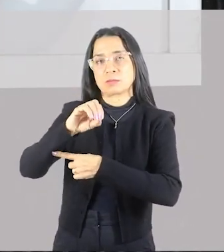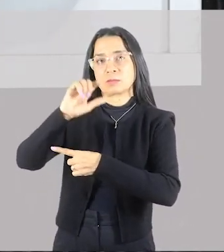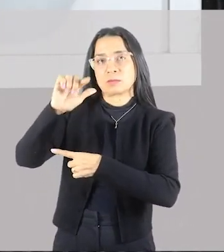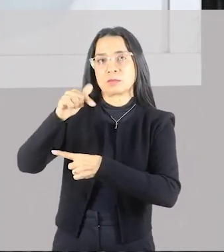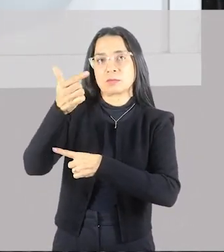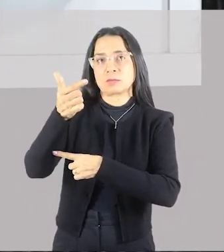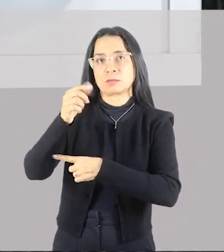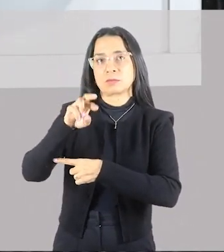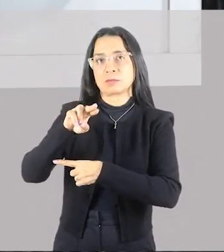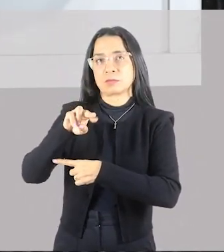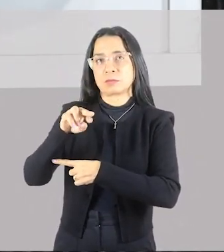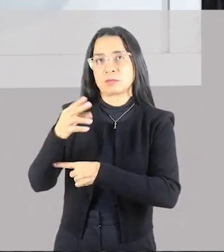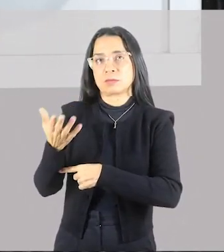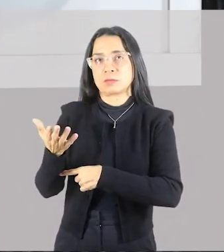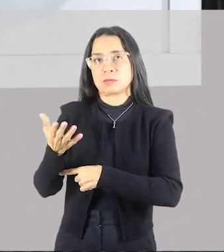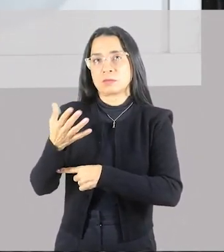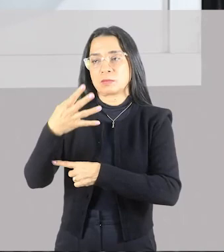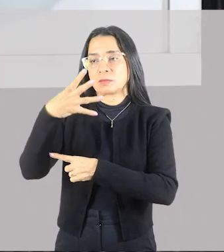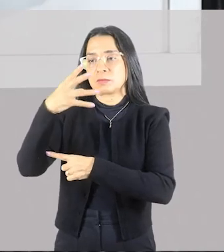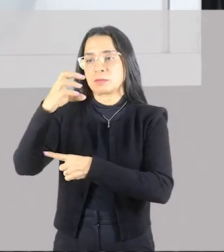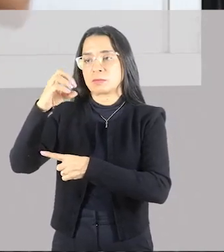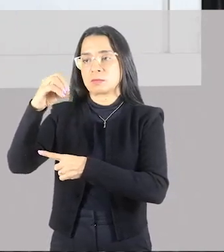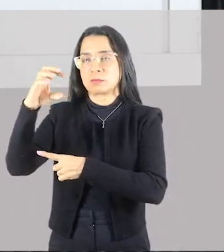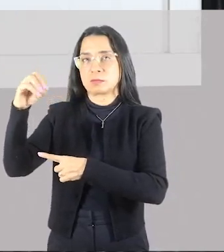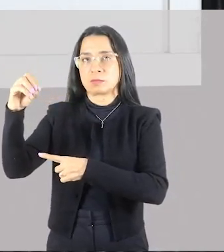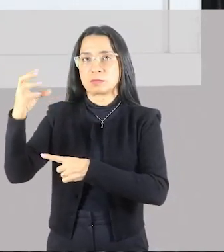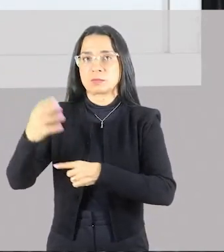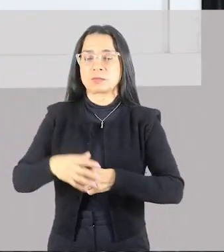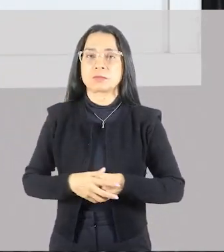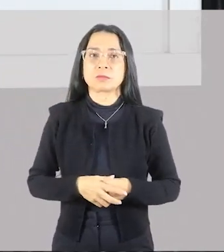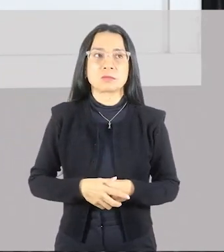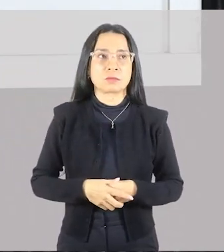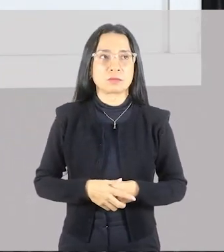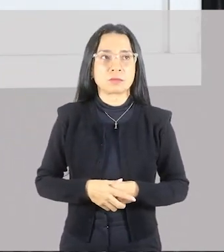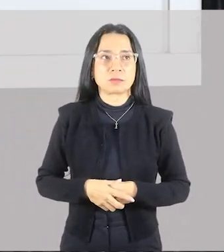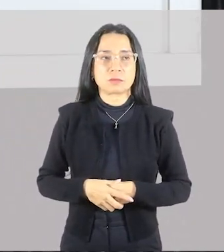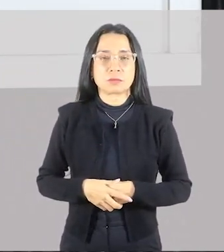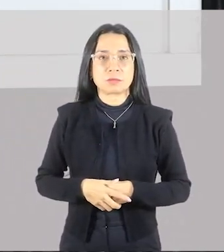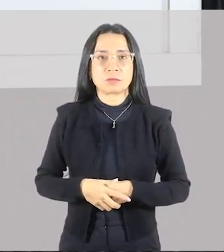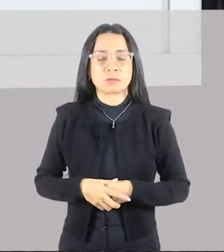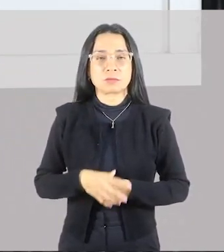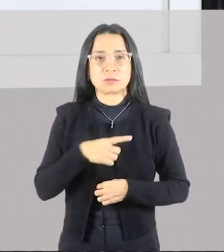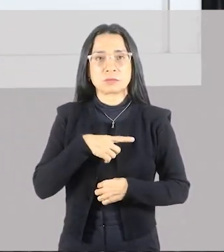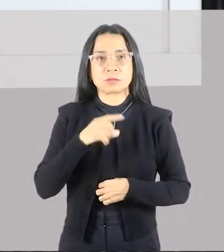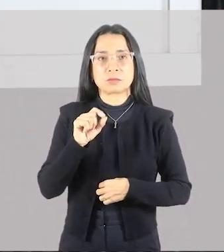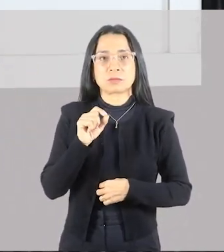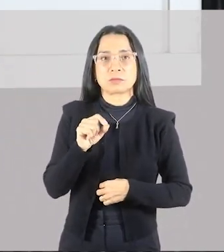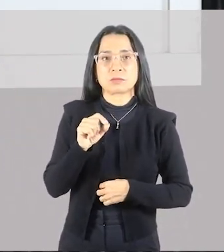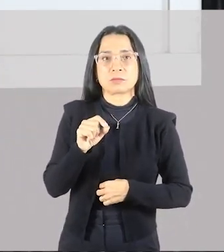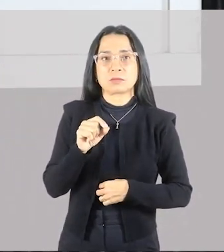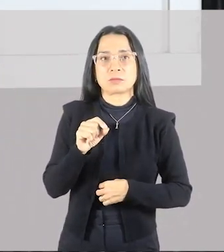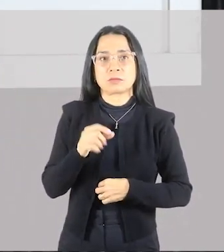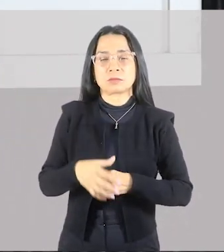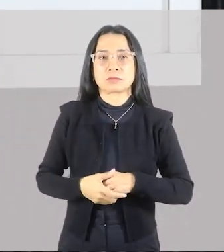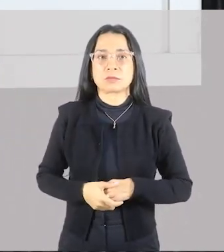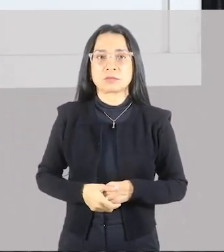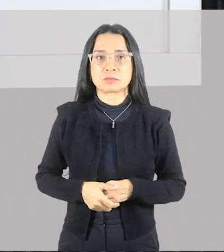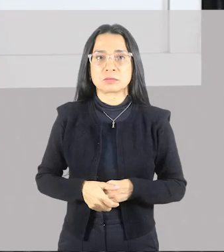isso aqui é igual a 400, né? Tá? Aí você vai ter a área do